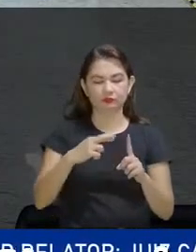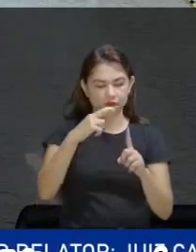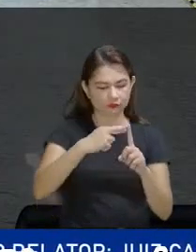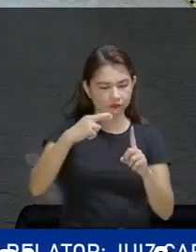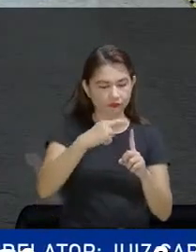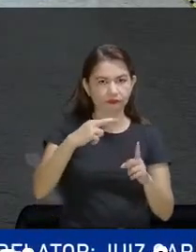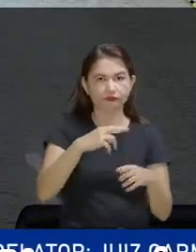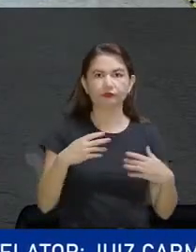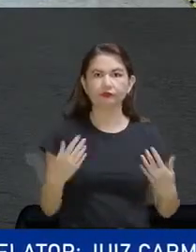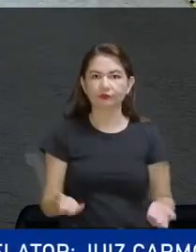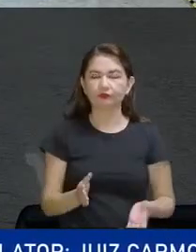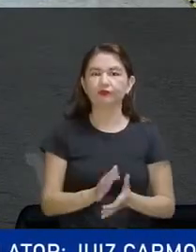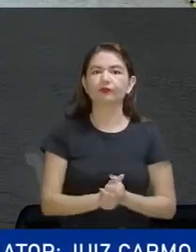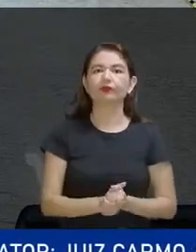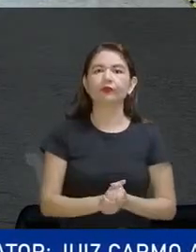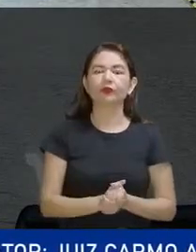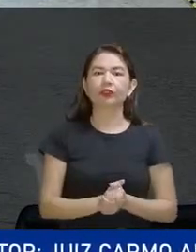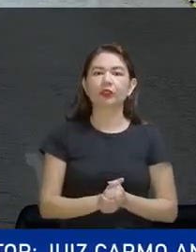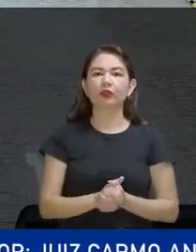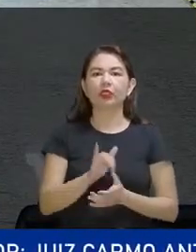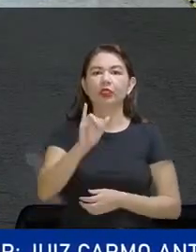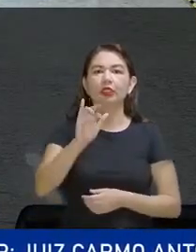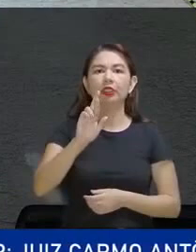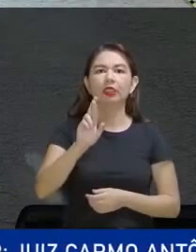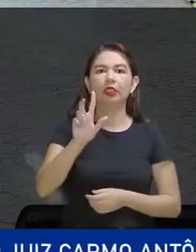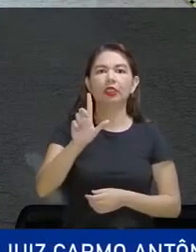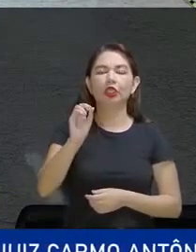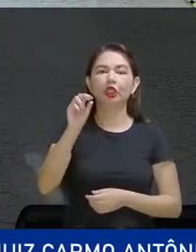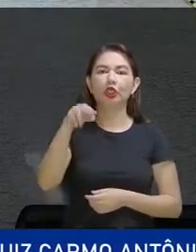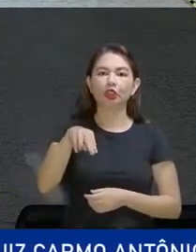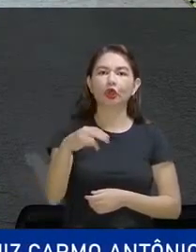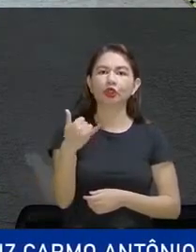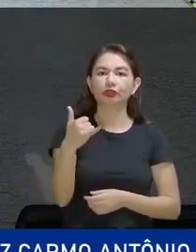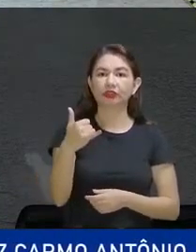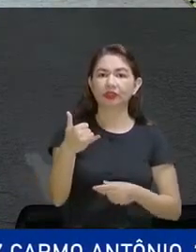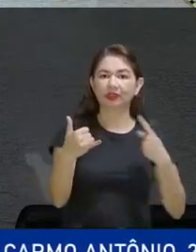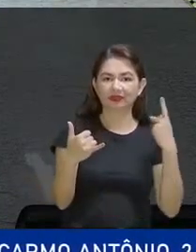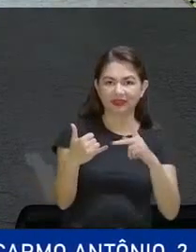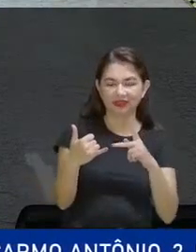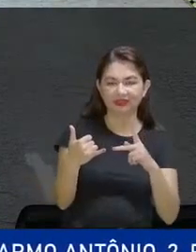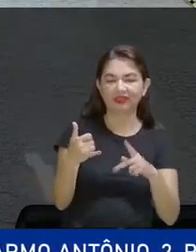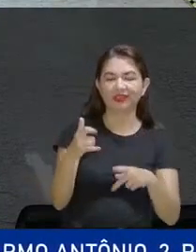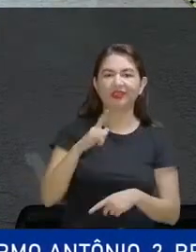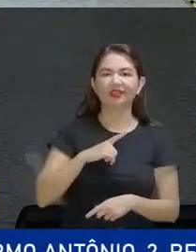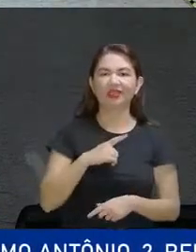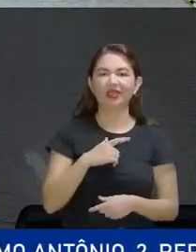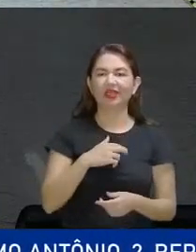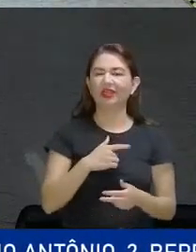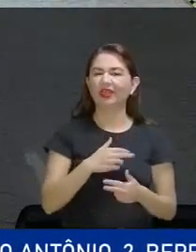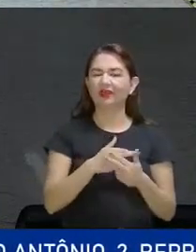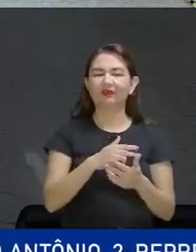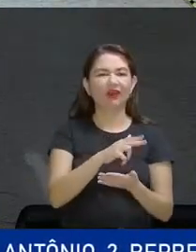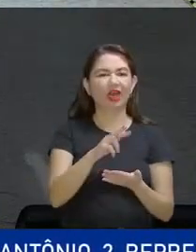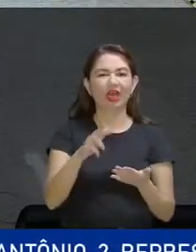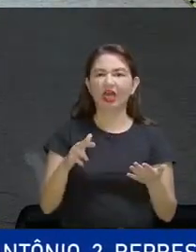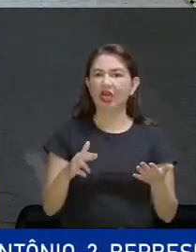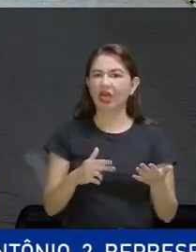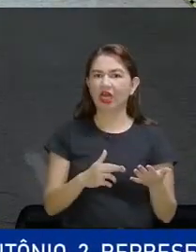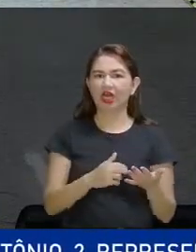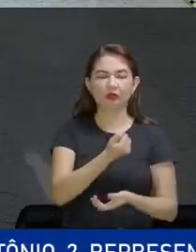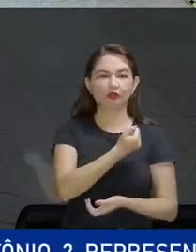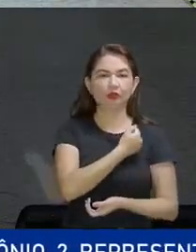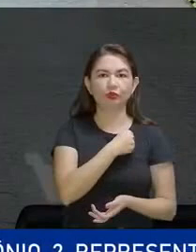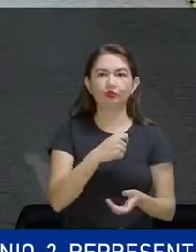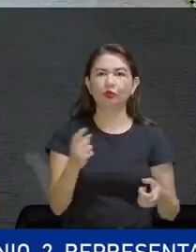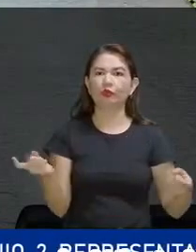429/2022, registrou-se que Irlon possuía em seu aparelho telefônico diversos contatos salvos relacionados ao candidato